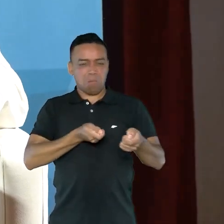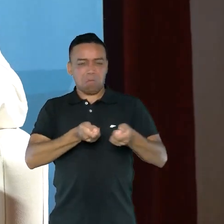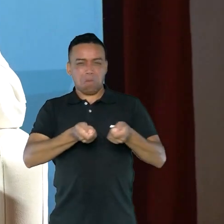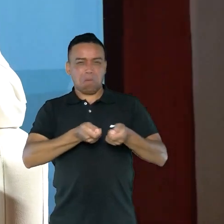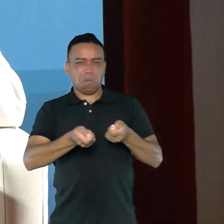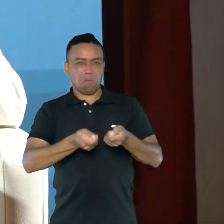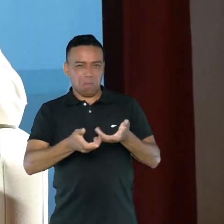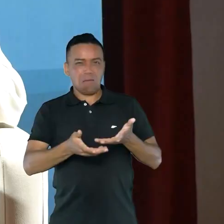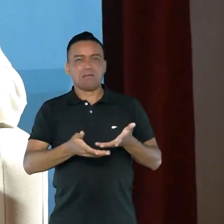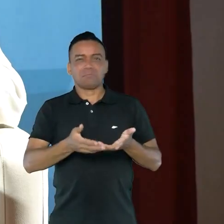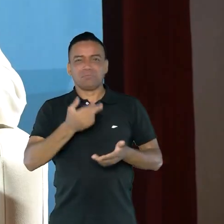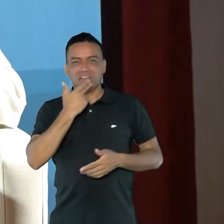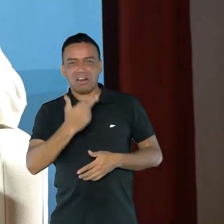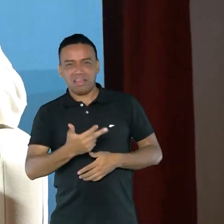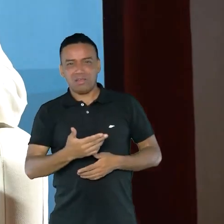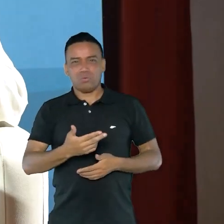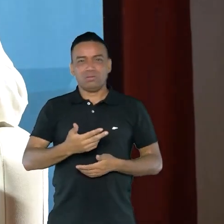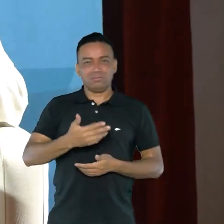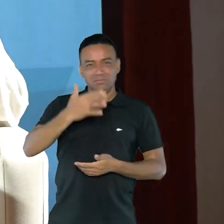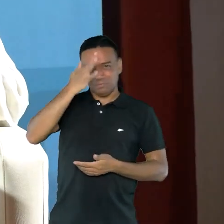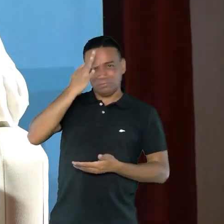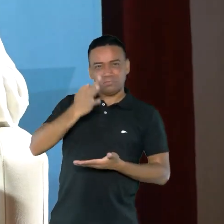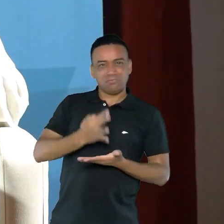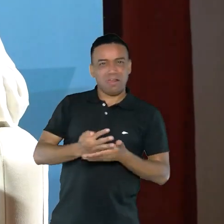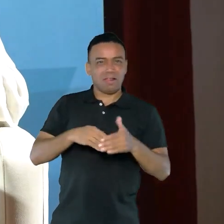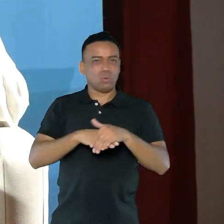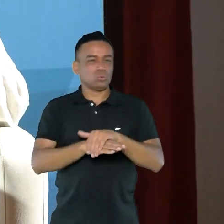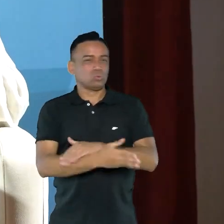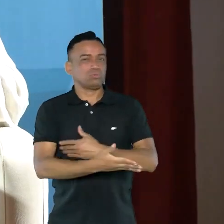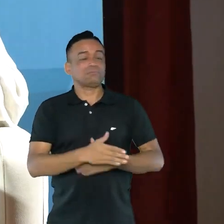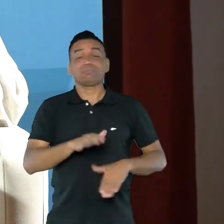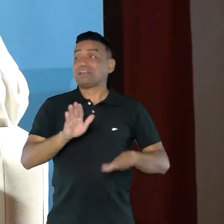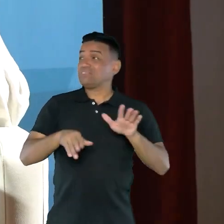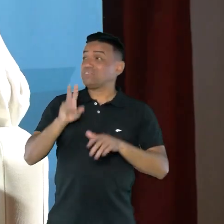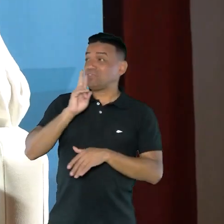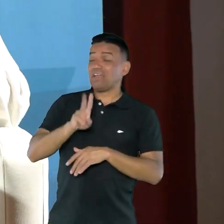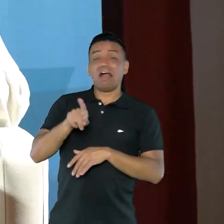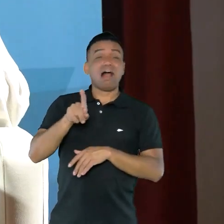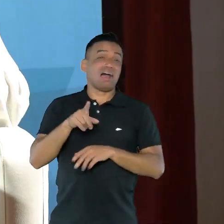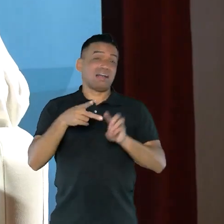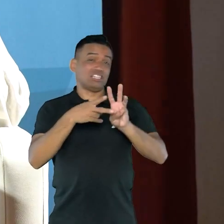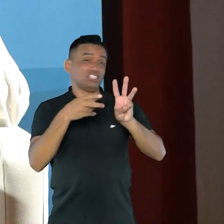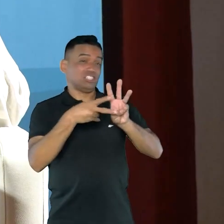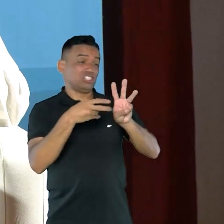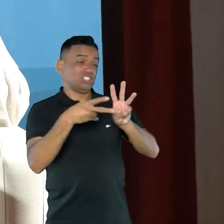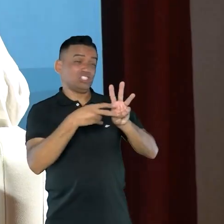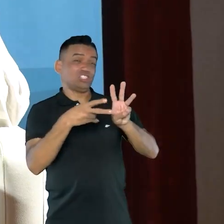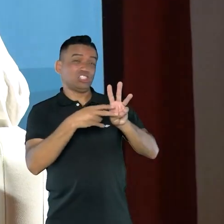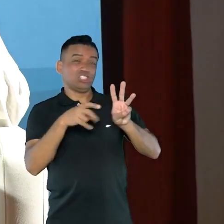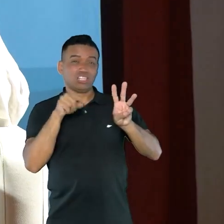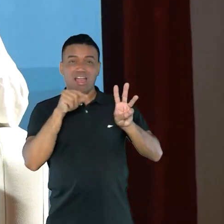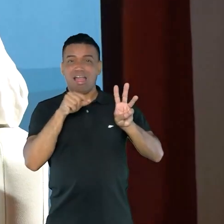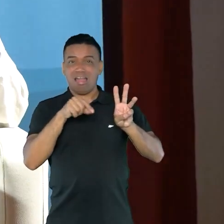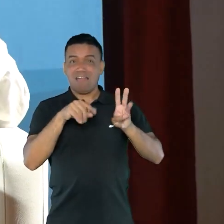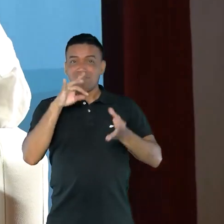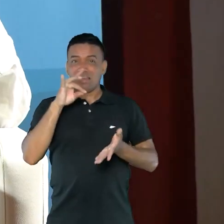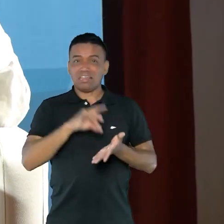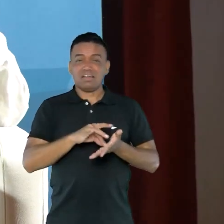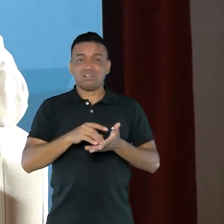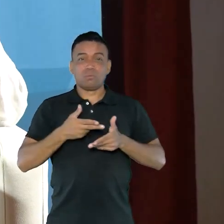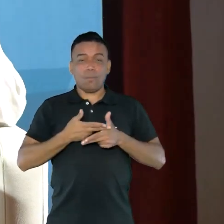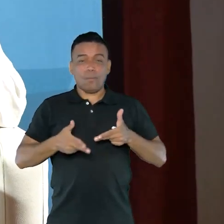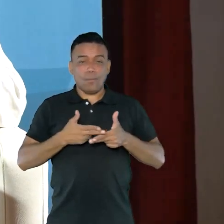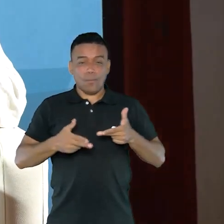dos costumes. Às vezes a gente escuta assim, né? O índio de verdade é aquele que está